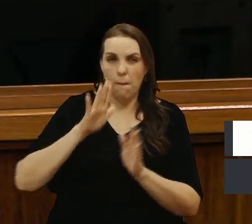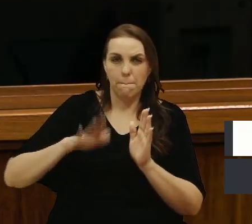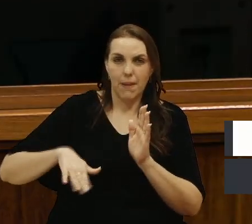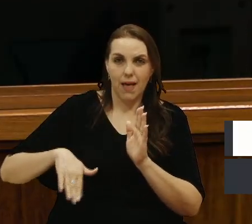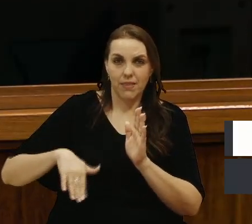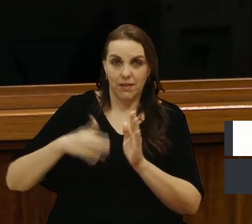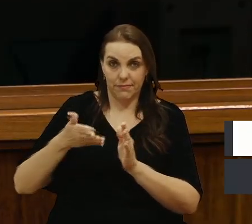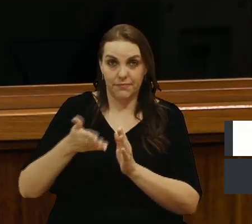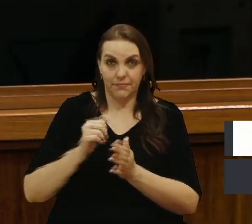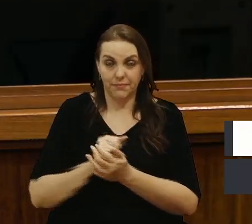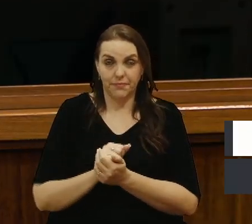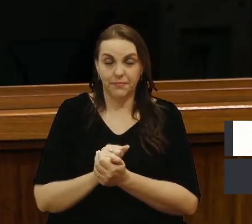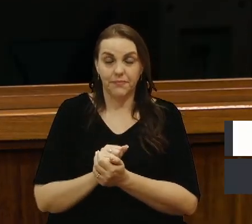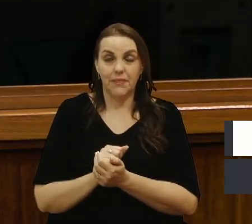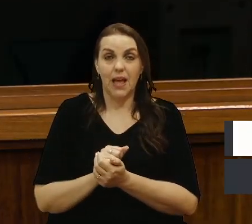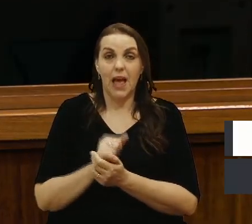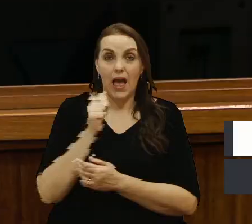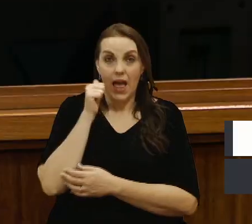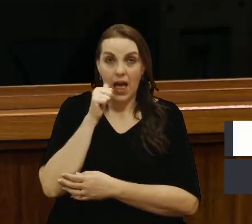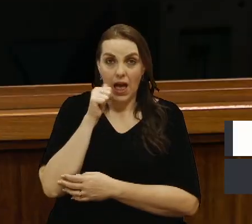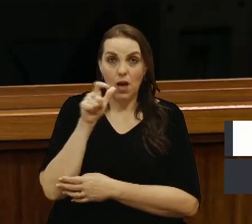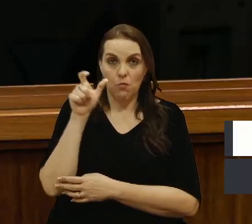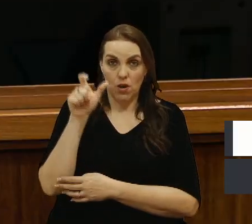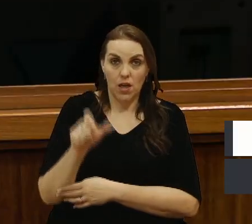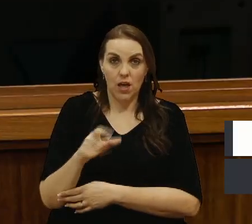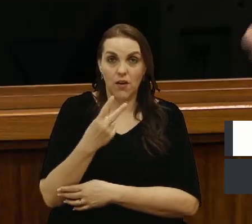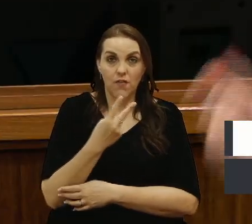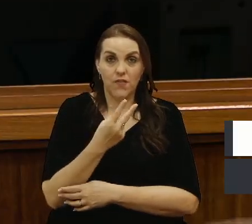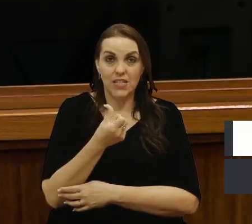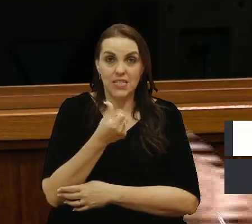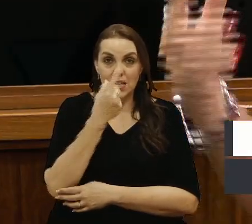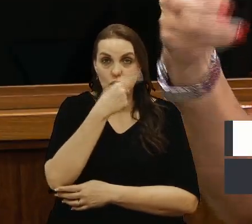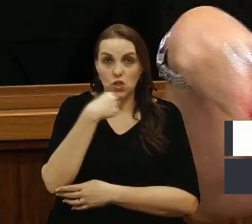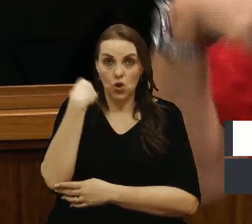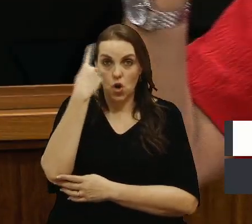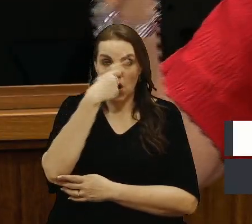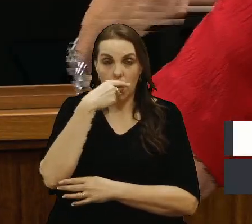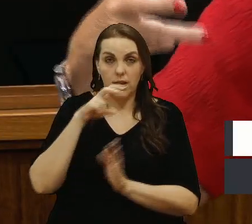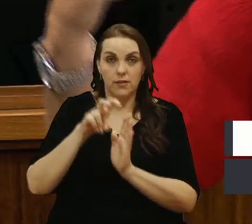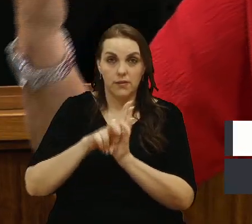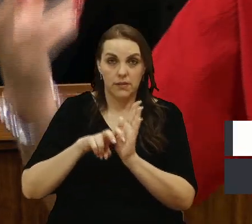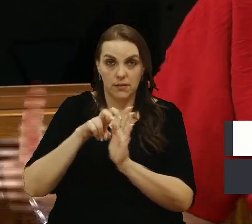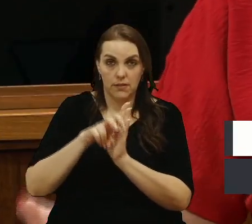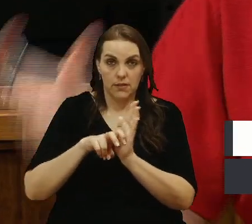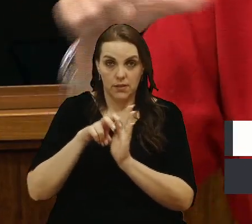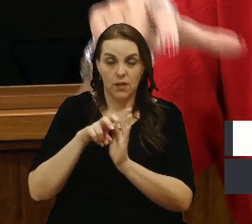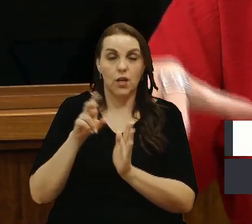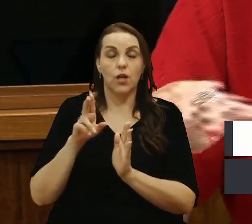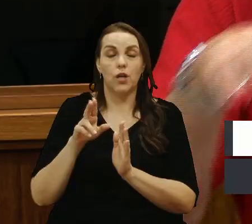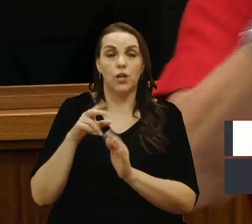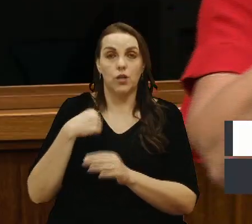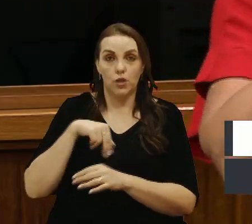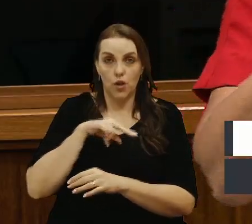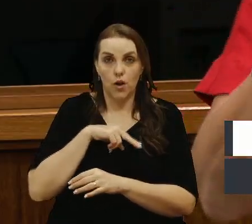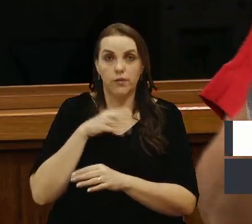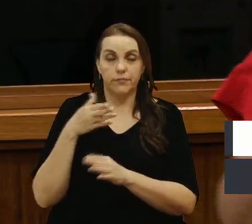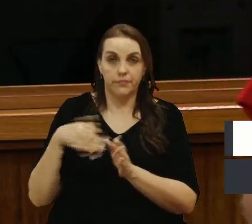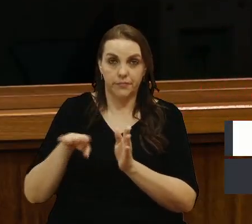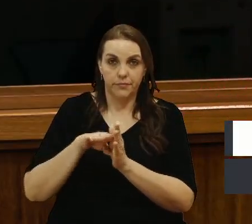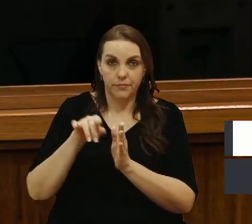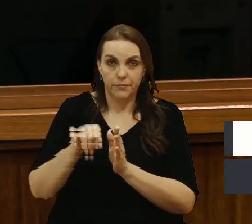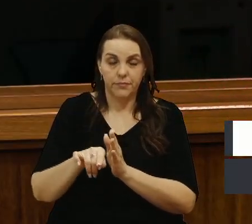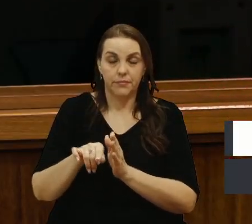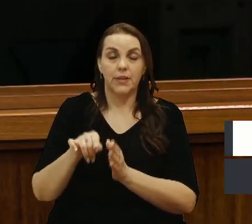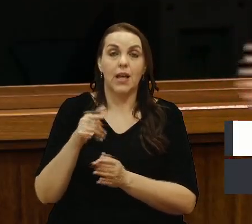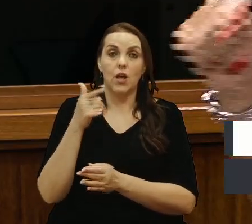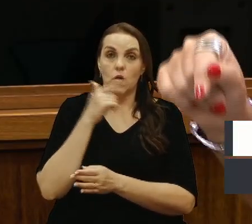Esta senhora ficou 26 horas na cadeira de roda. Quando nós acionamos e tal, chegamos lá, ela tinha ido para o